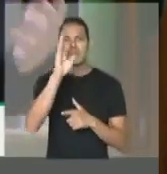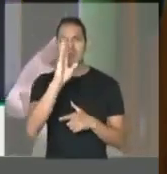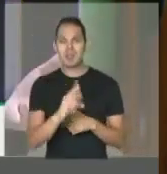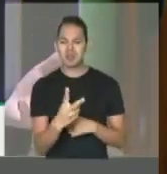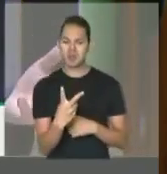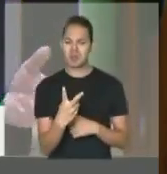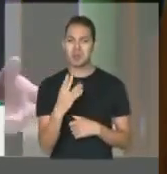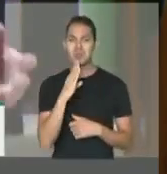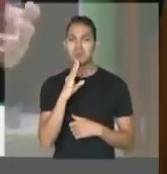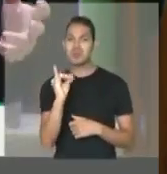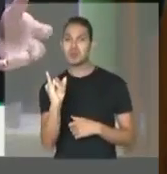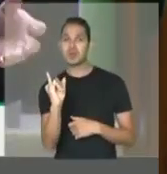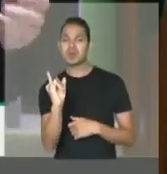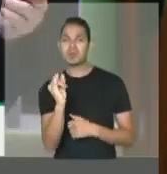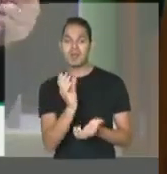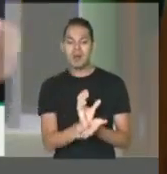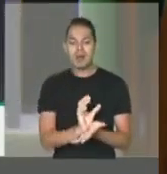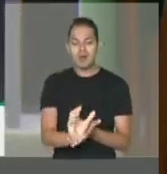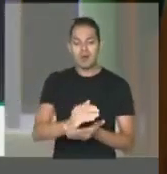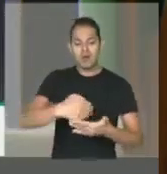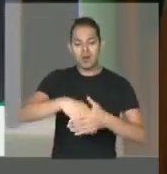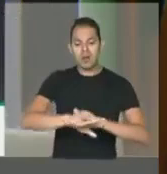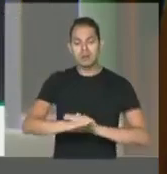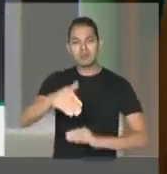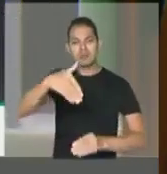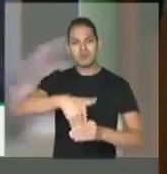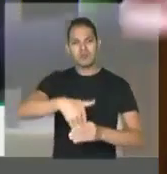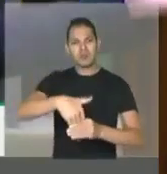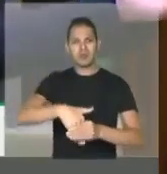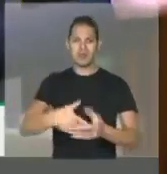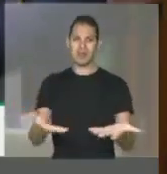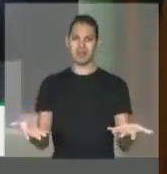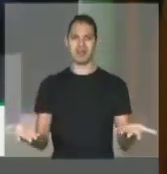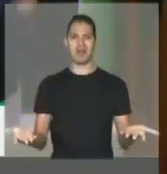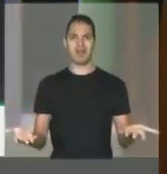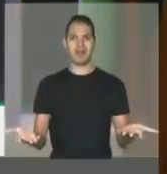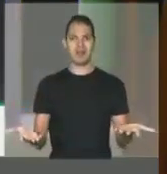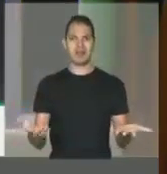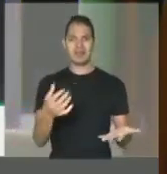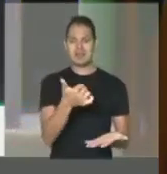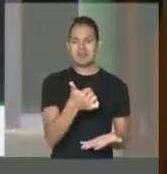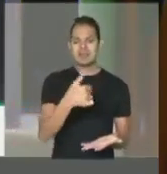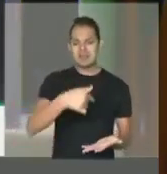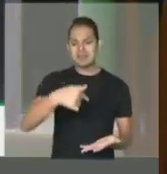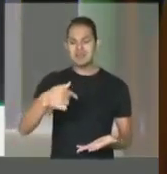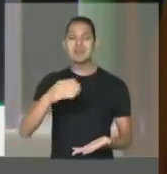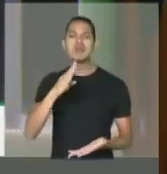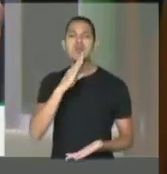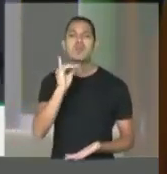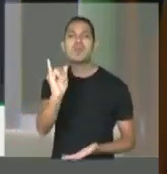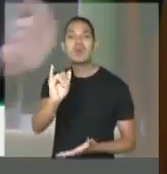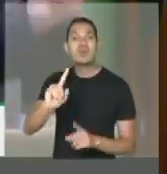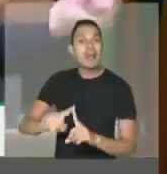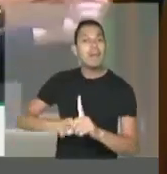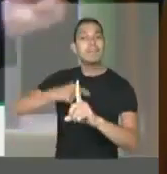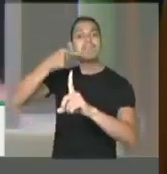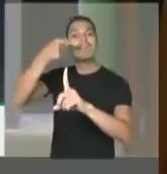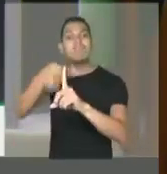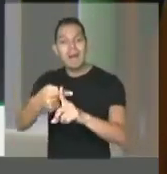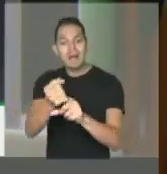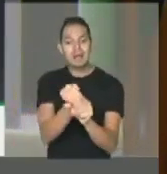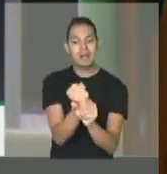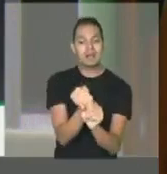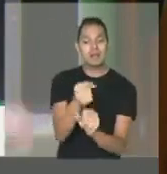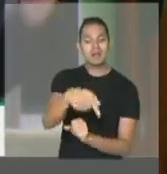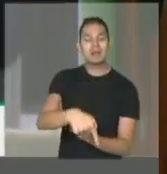os 2 bilhões para colocar no fundo eleitoral. Ora, e 177 bilhões a mais do que foi